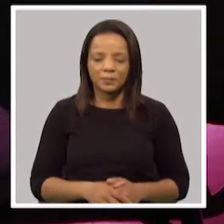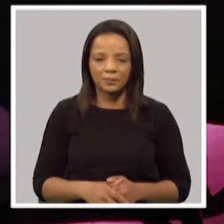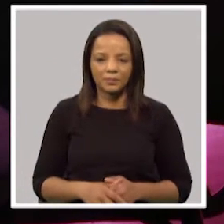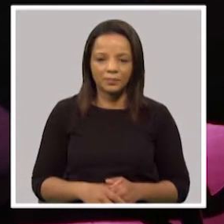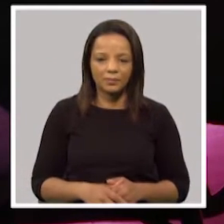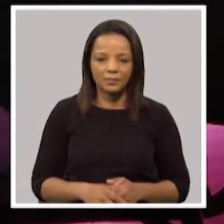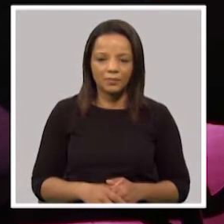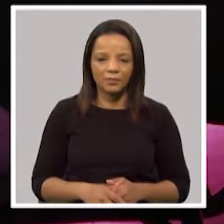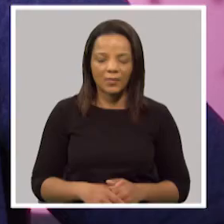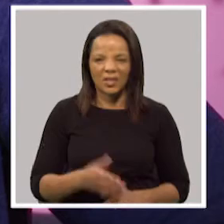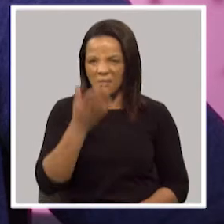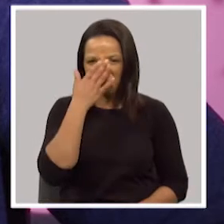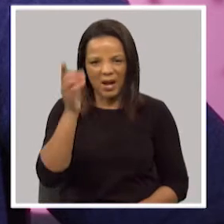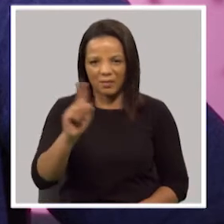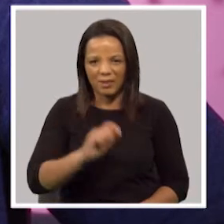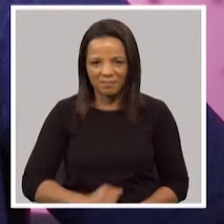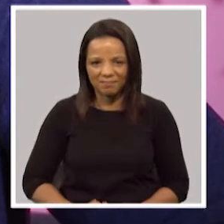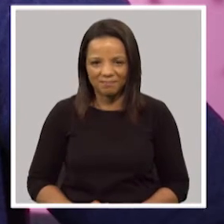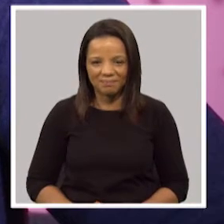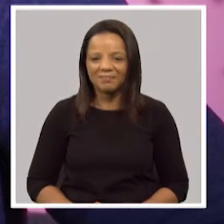dirias naquela altura? Não sejas parva.